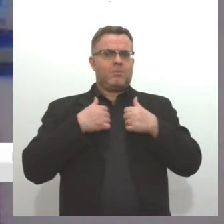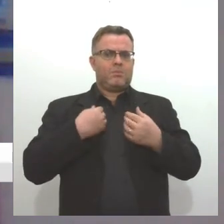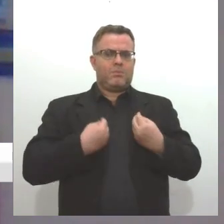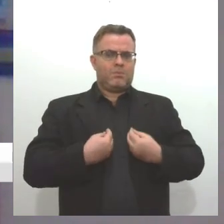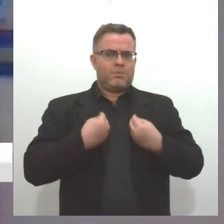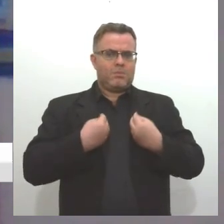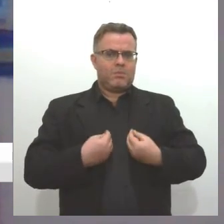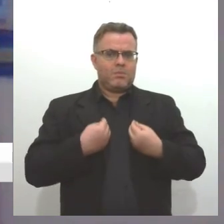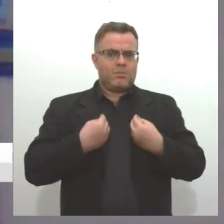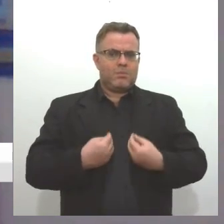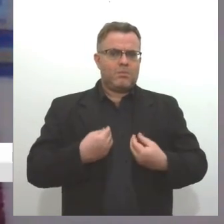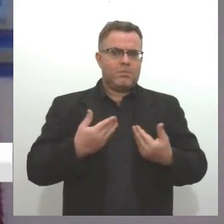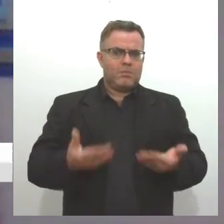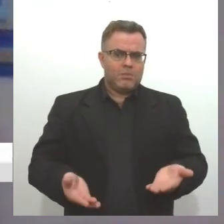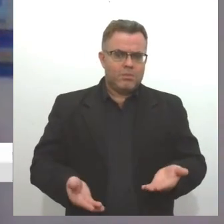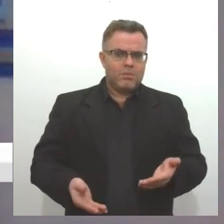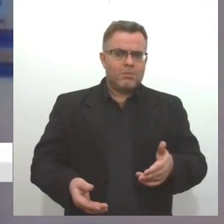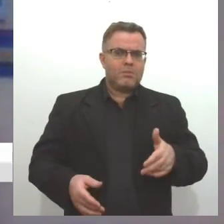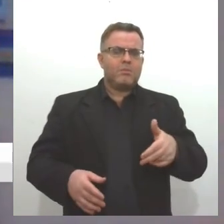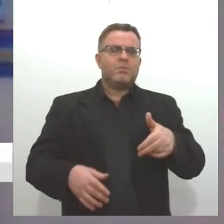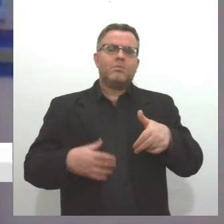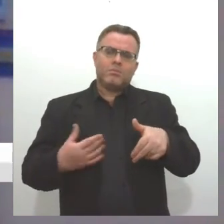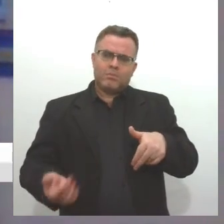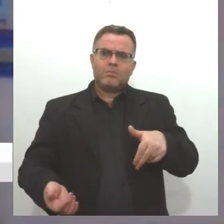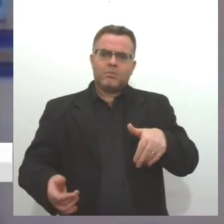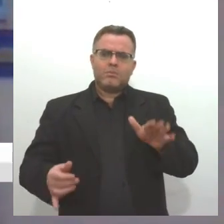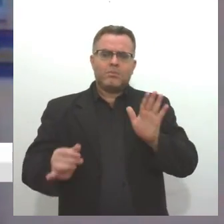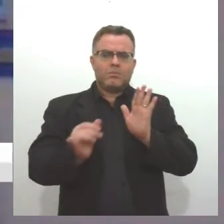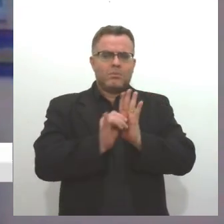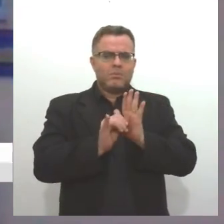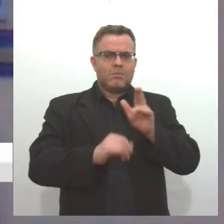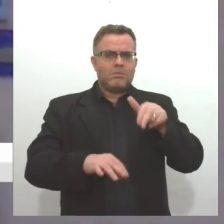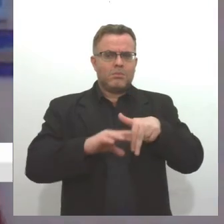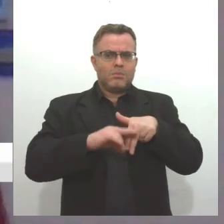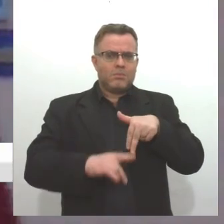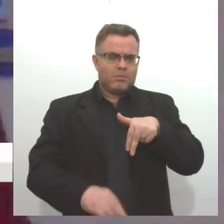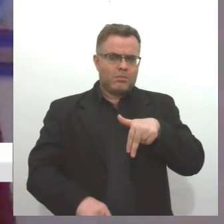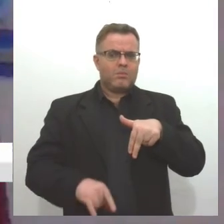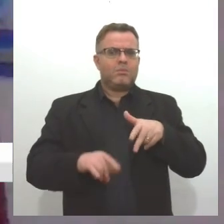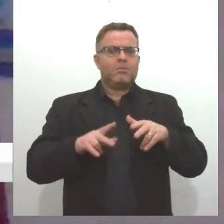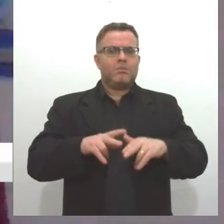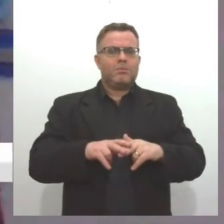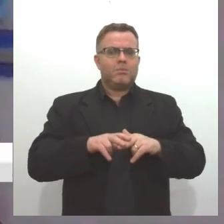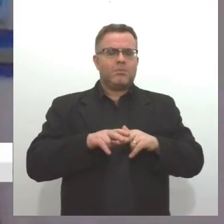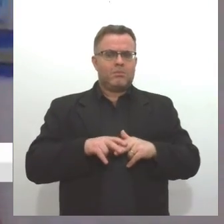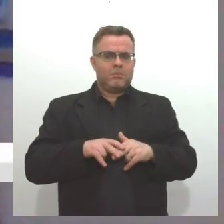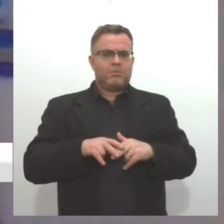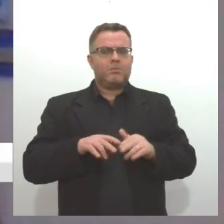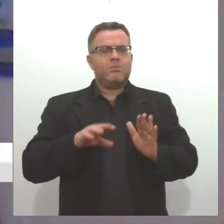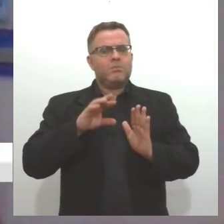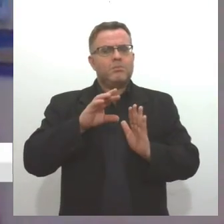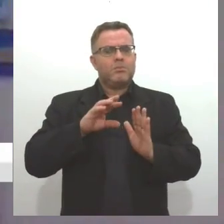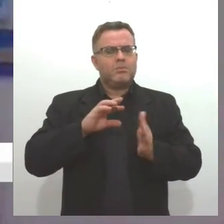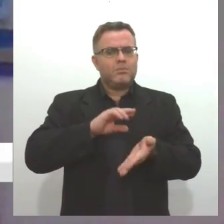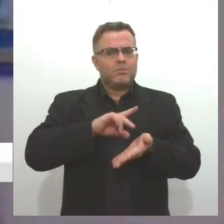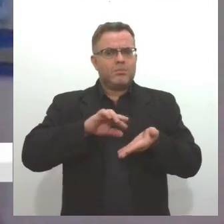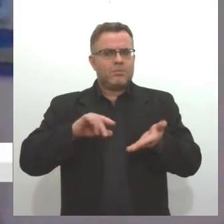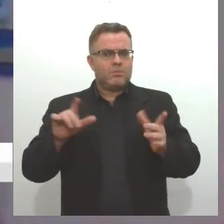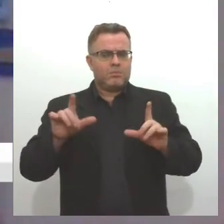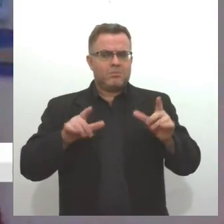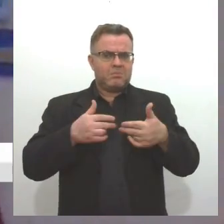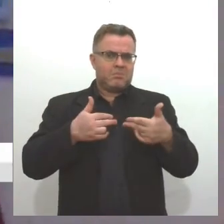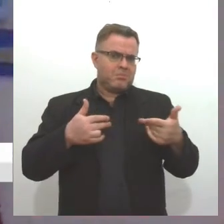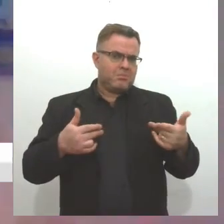orientação e de sua identidade de gênero e denunciar, como a Giovana falou, para diversos canais que ela já citou aqui, além disso o